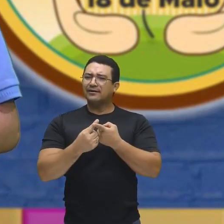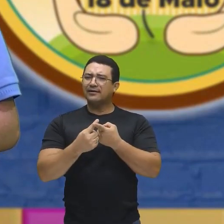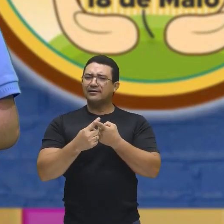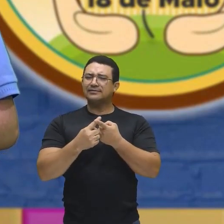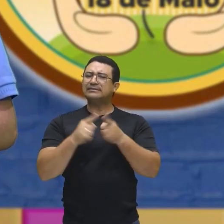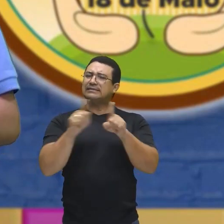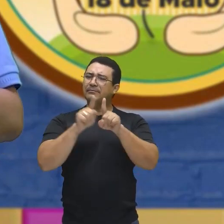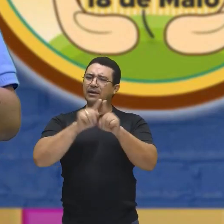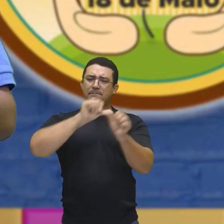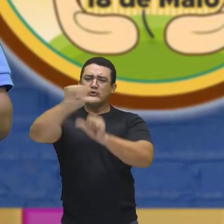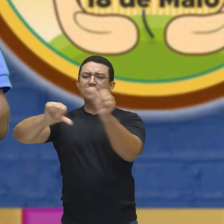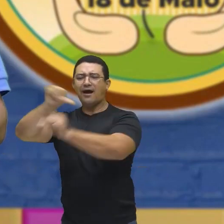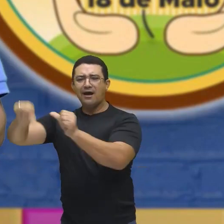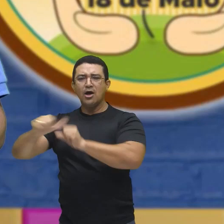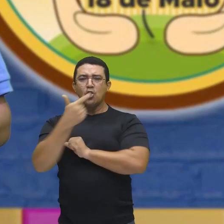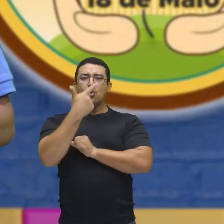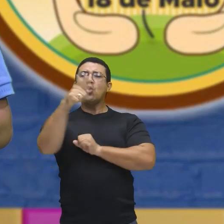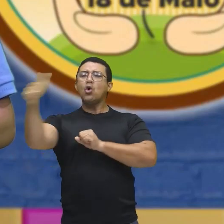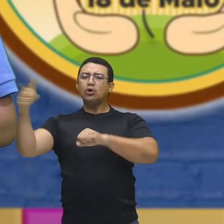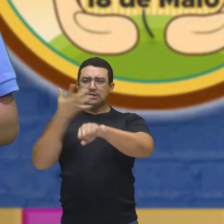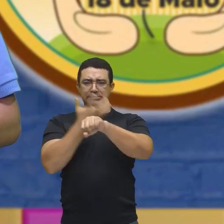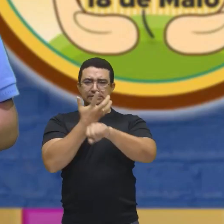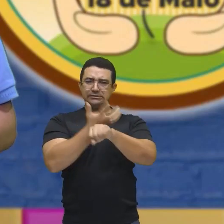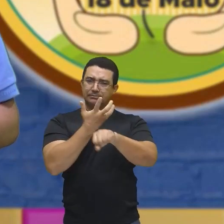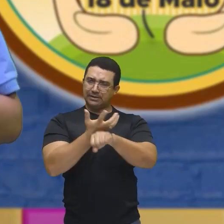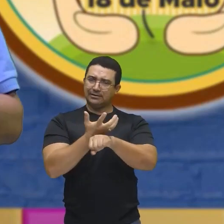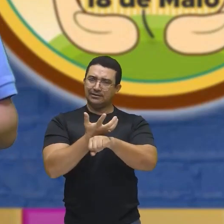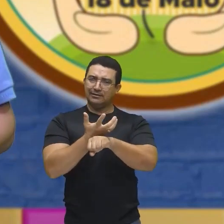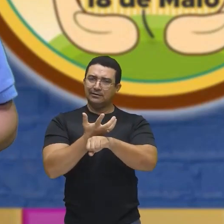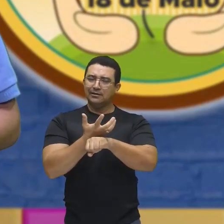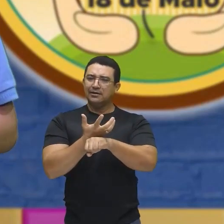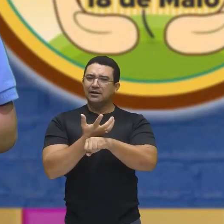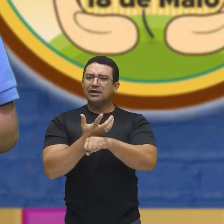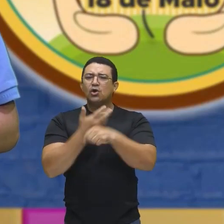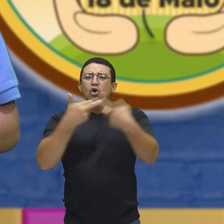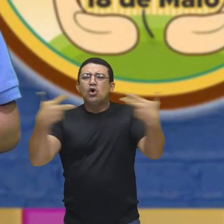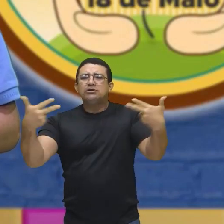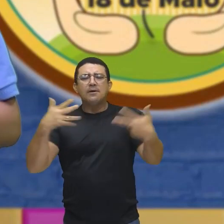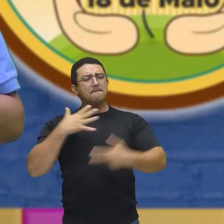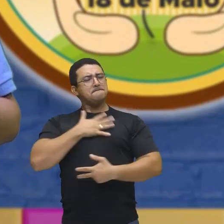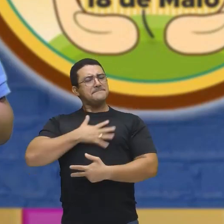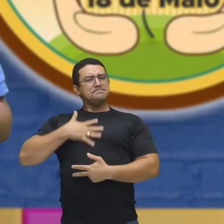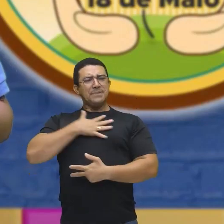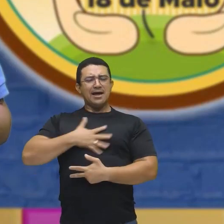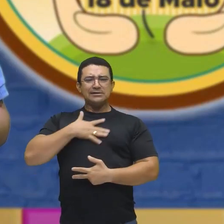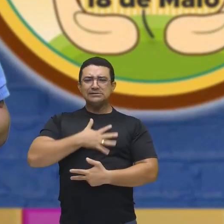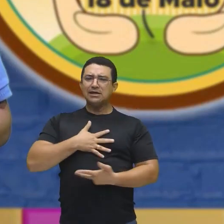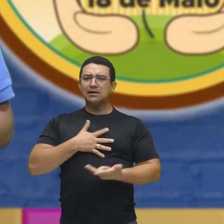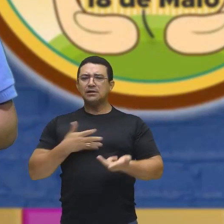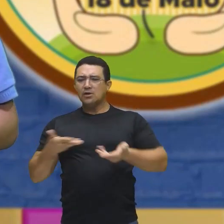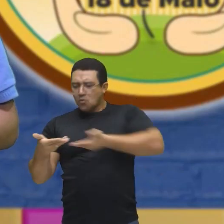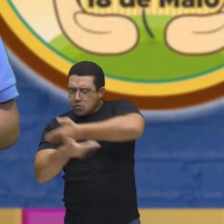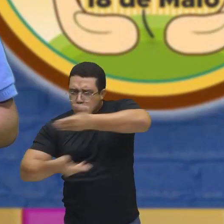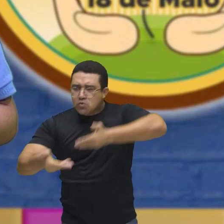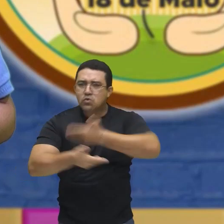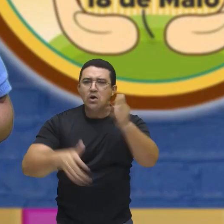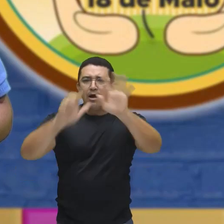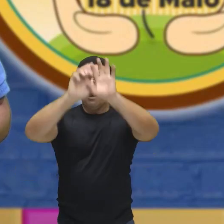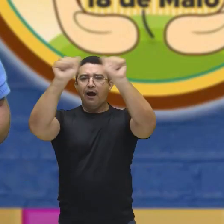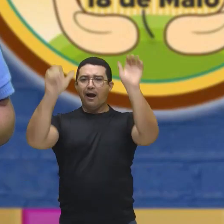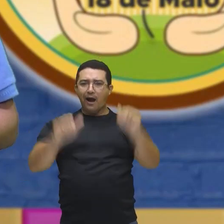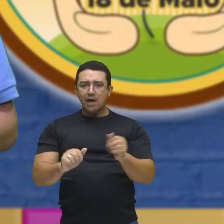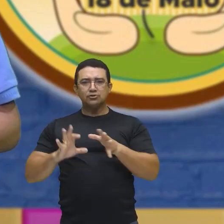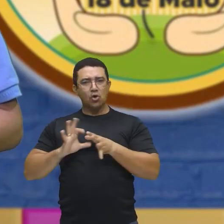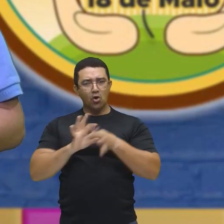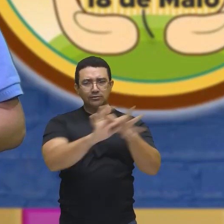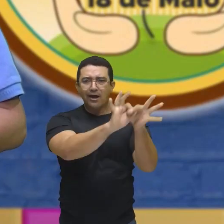disciplinas, né, os outros componentes, em algo prazeroso também, que envolvendo a arte,